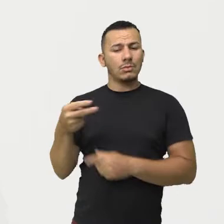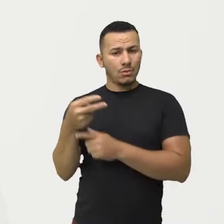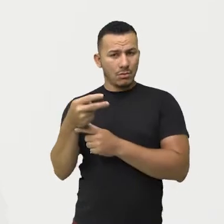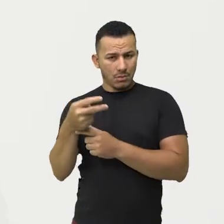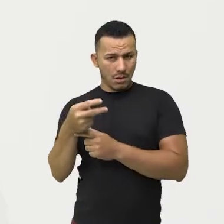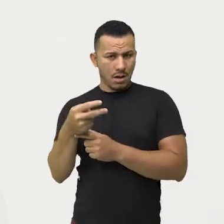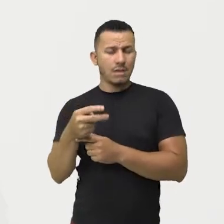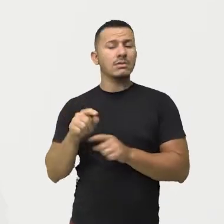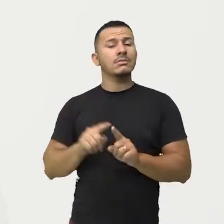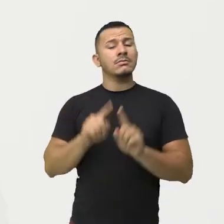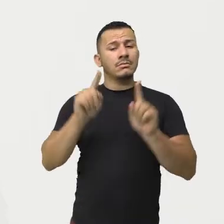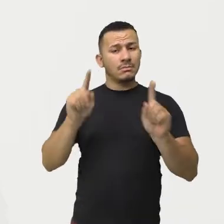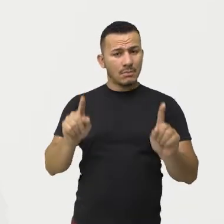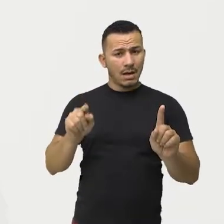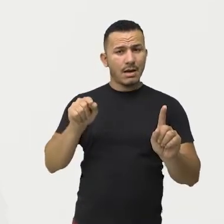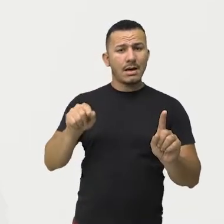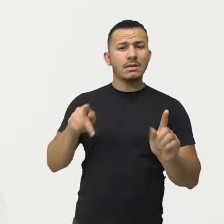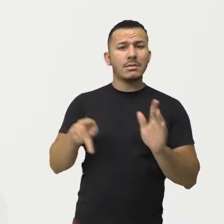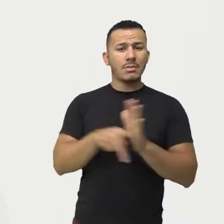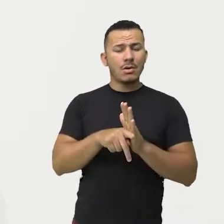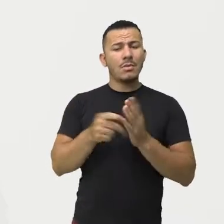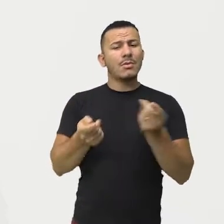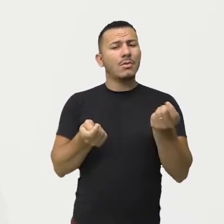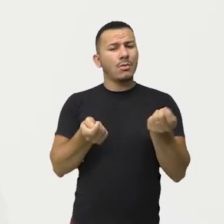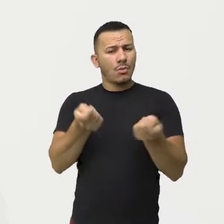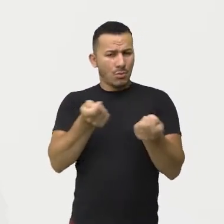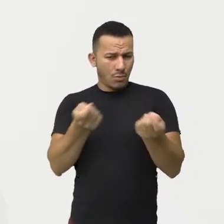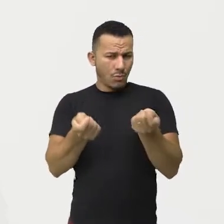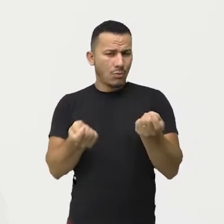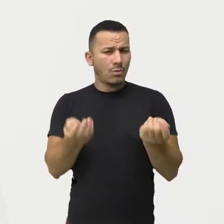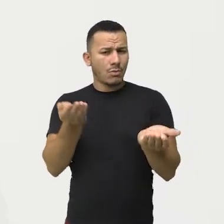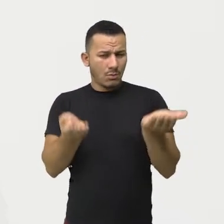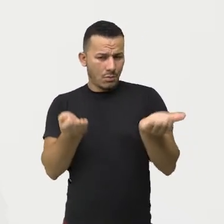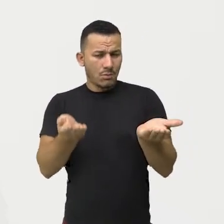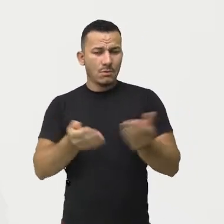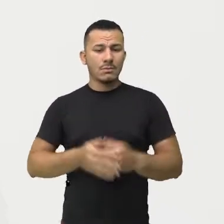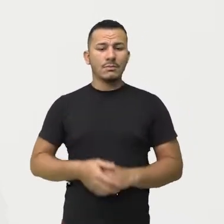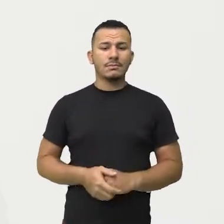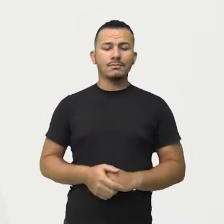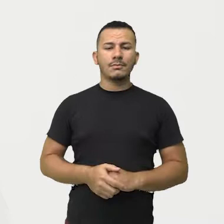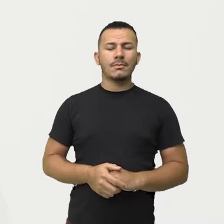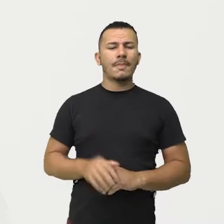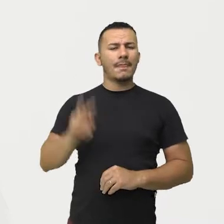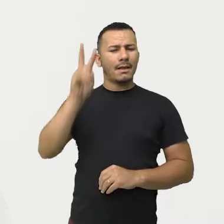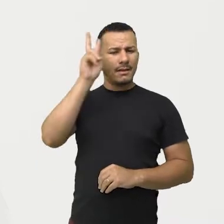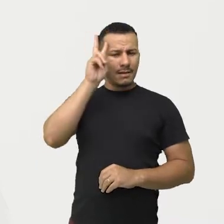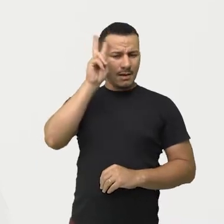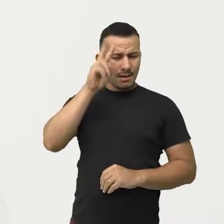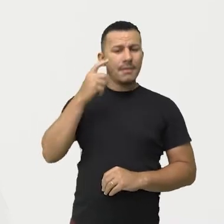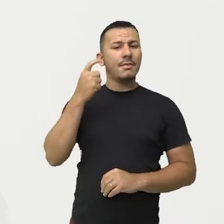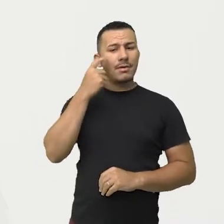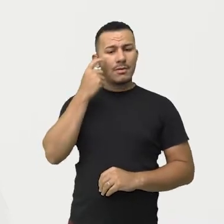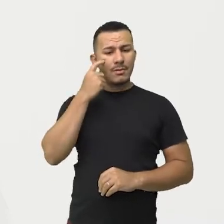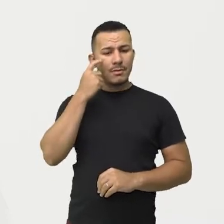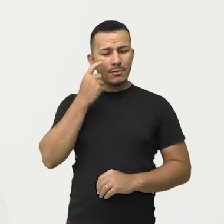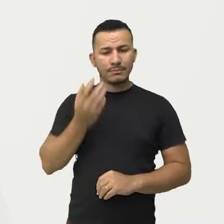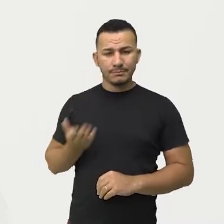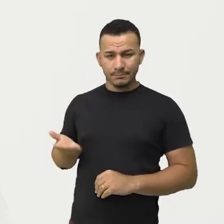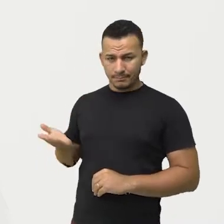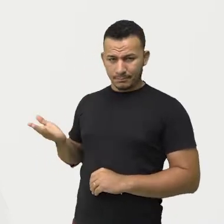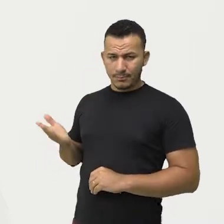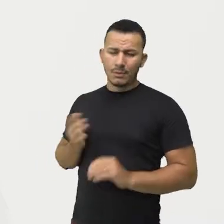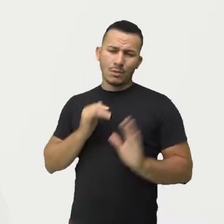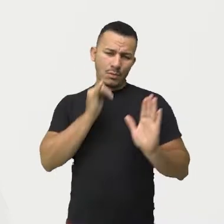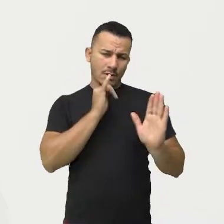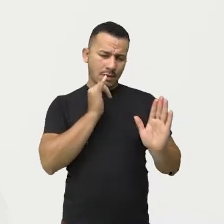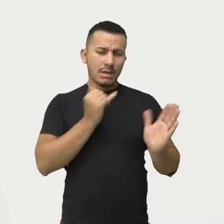igualdade, porém de forma equilibrada. Então, vamos relembrar. Então, vamos considerar a questão da balança, olha